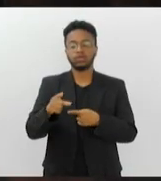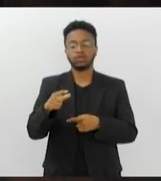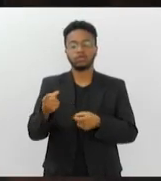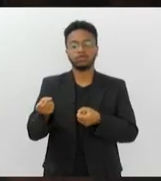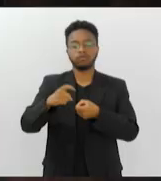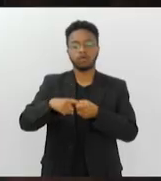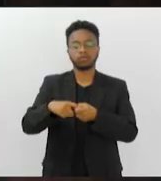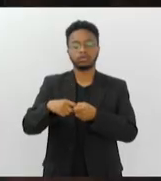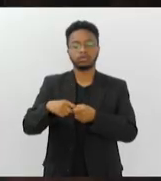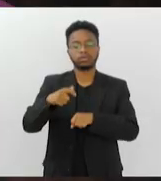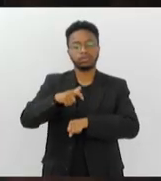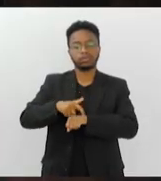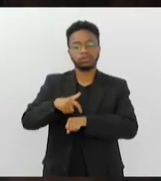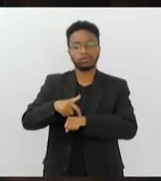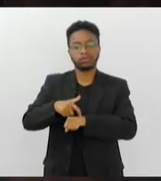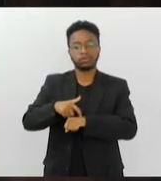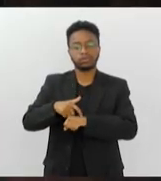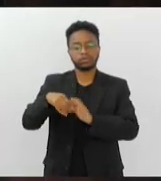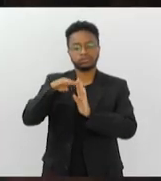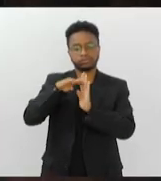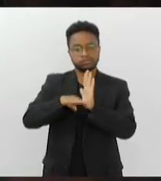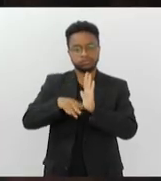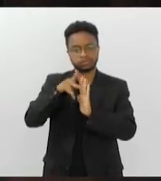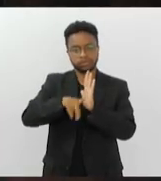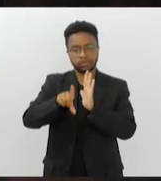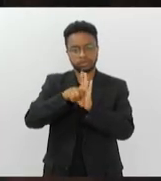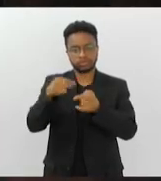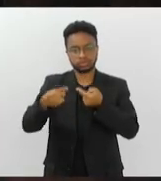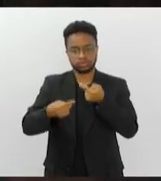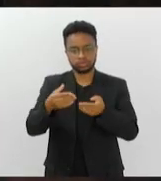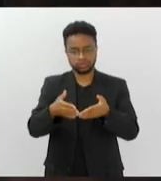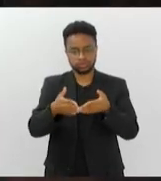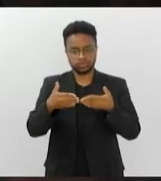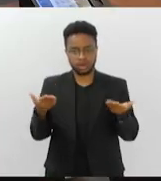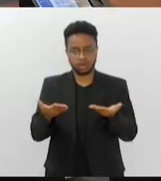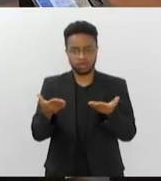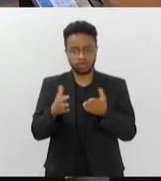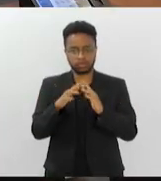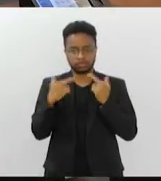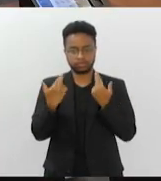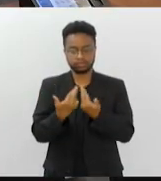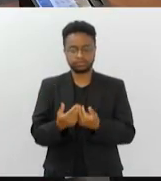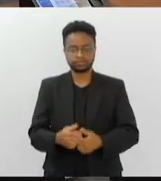retornaremos ao expediente inicial com a ordem do dia. Está suspensa a sessão.